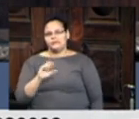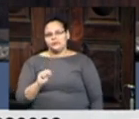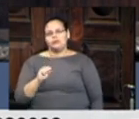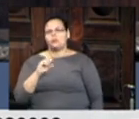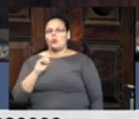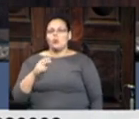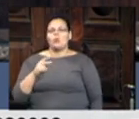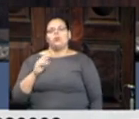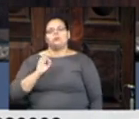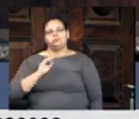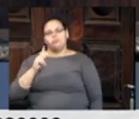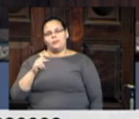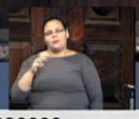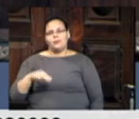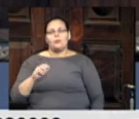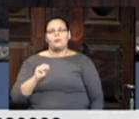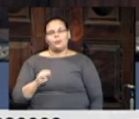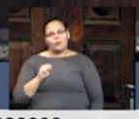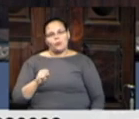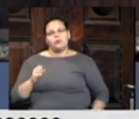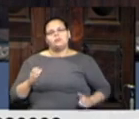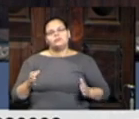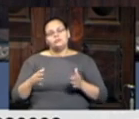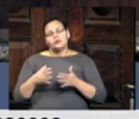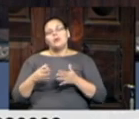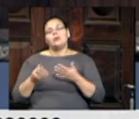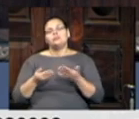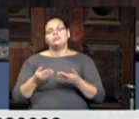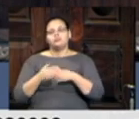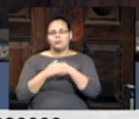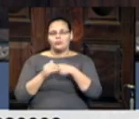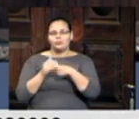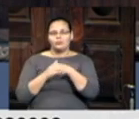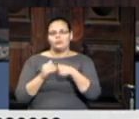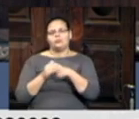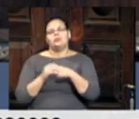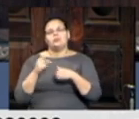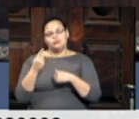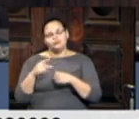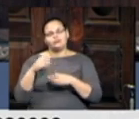militares, só possam ser acolhidos e confortados no âmbito das suas